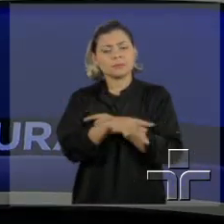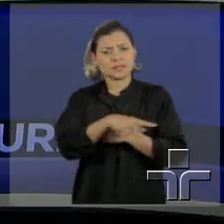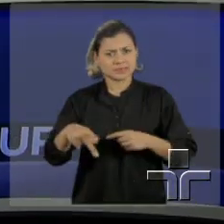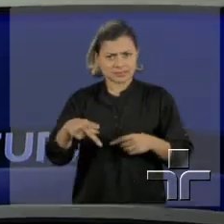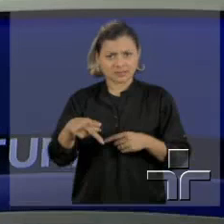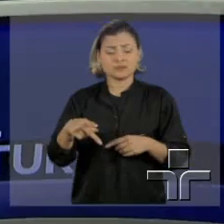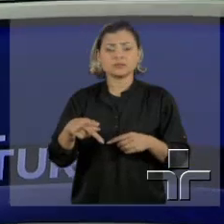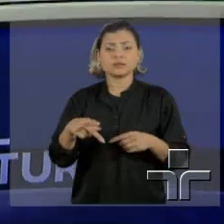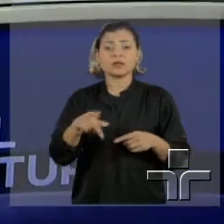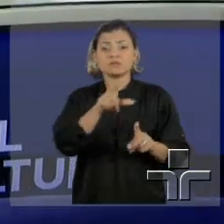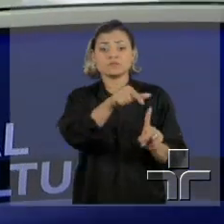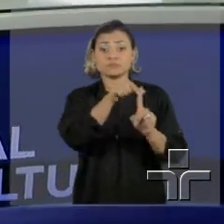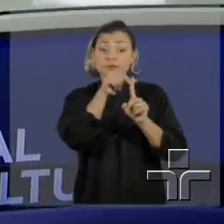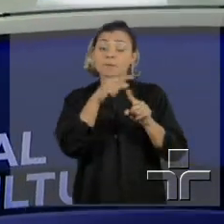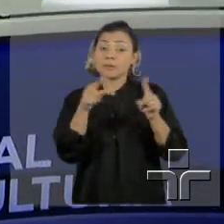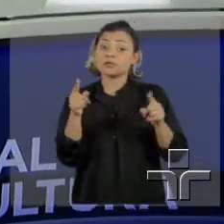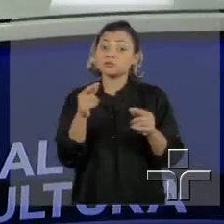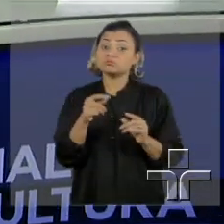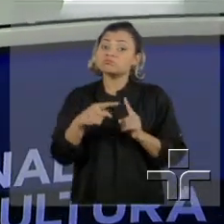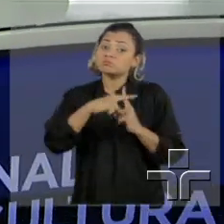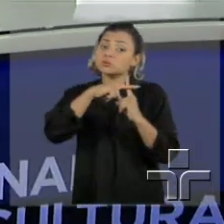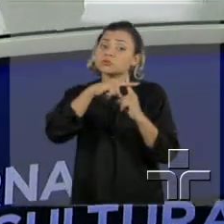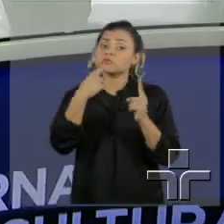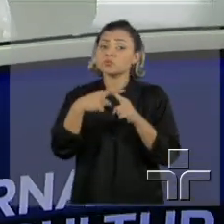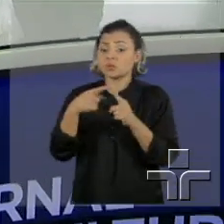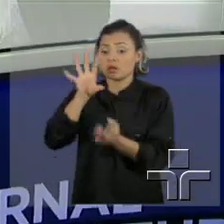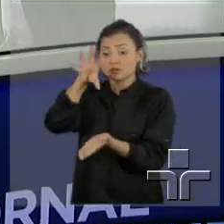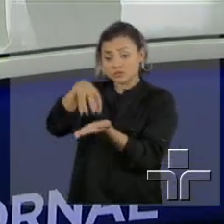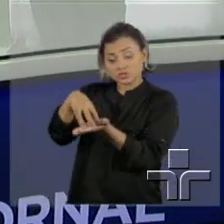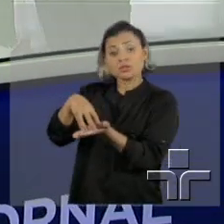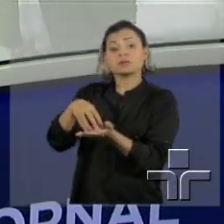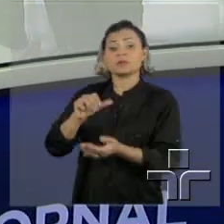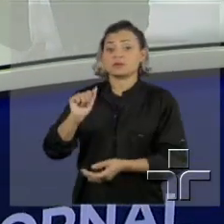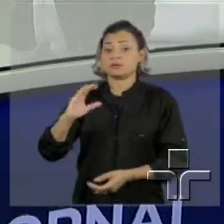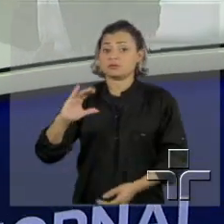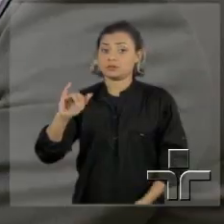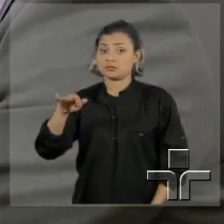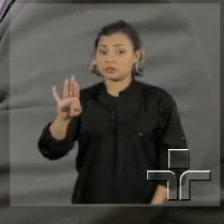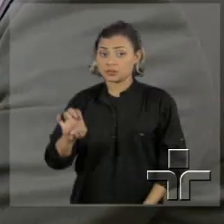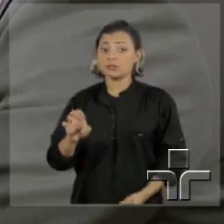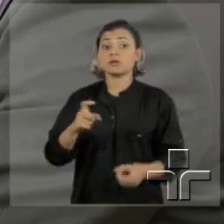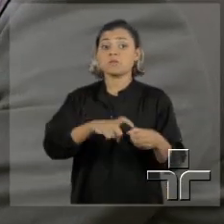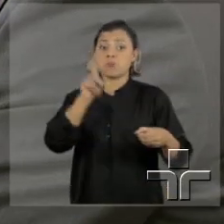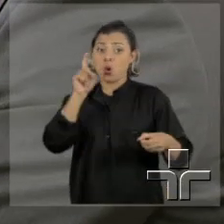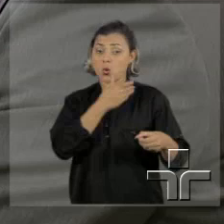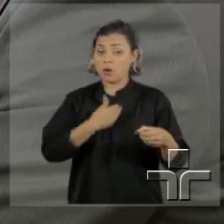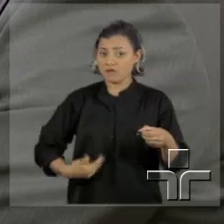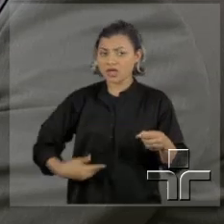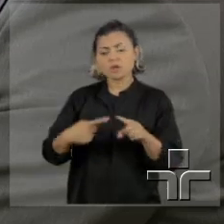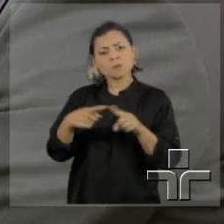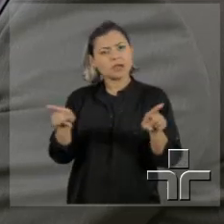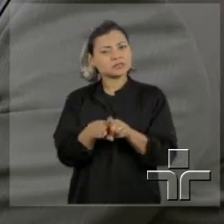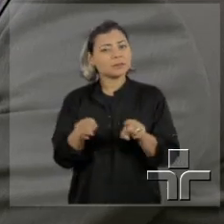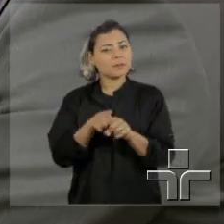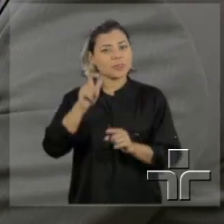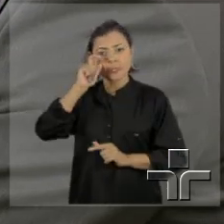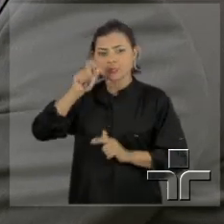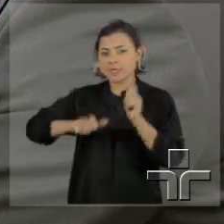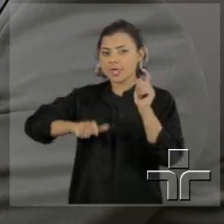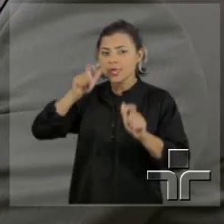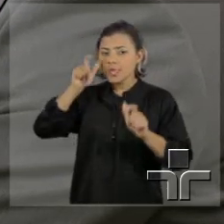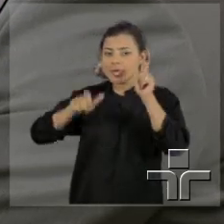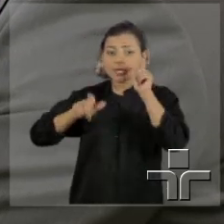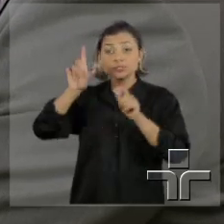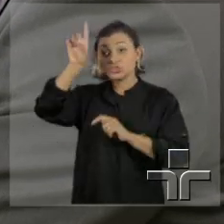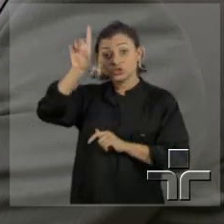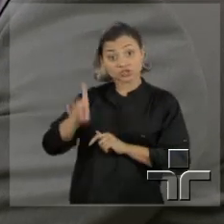parece positivo, porque mantém a agência mais independente dos governos que chegam, né? Por outro, pode ser usada para os interesses desses diretores, sem que haja